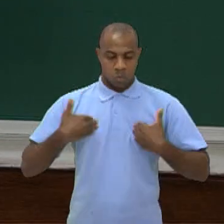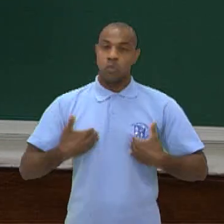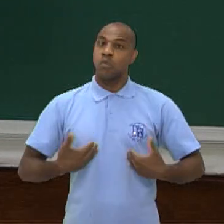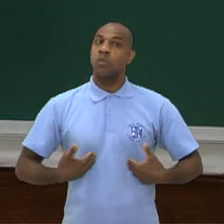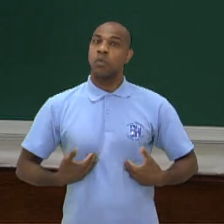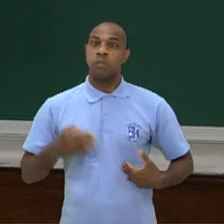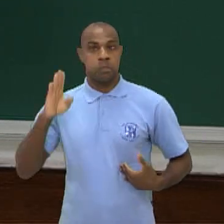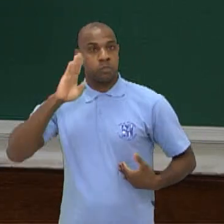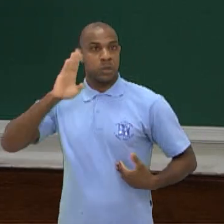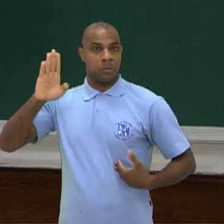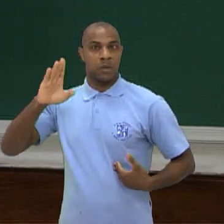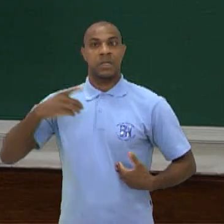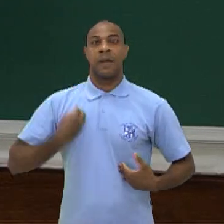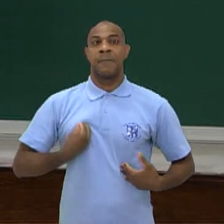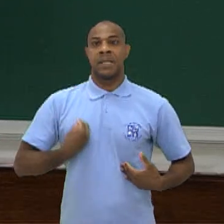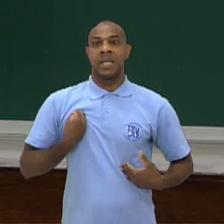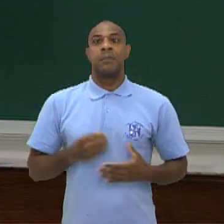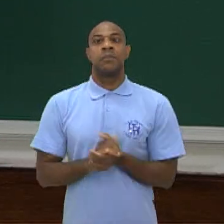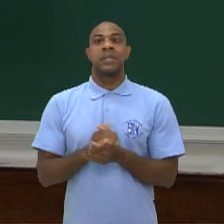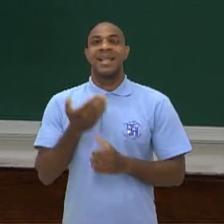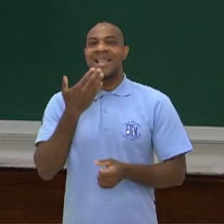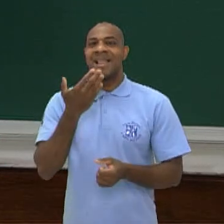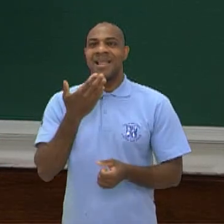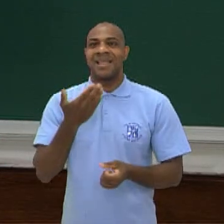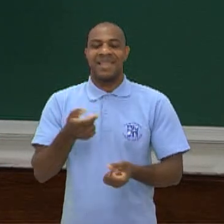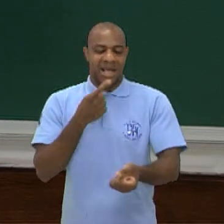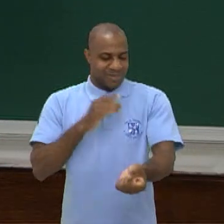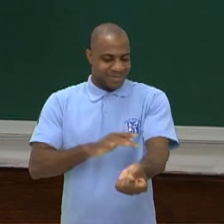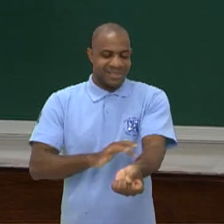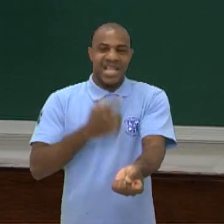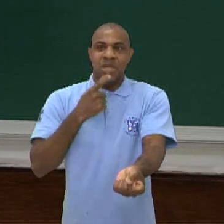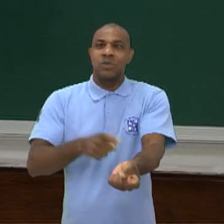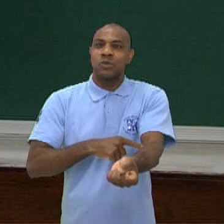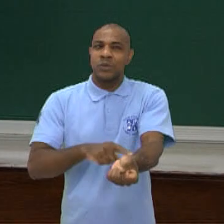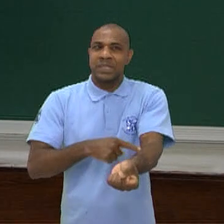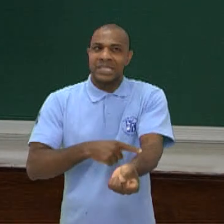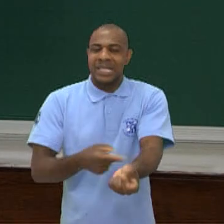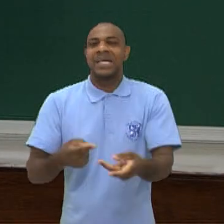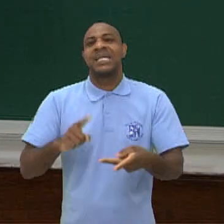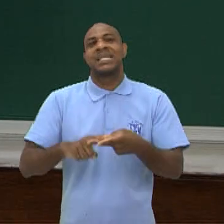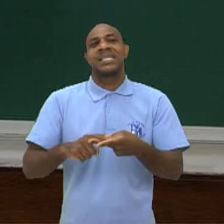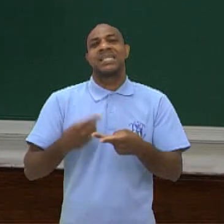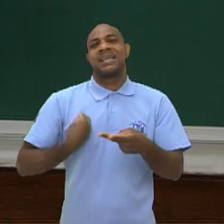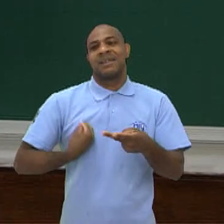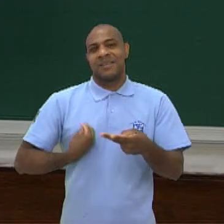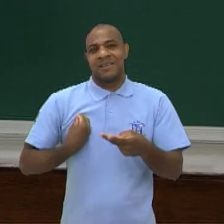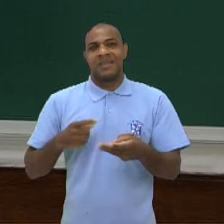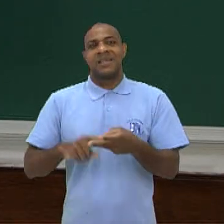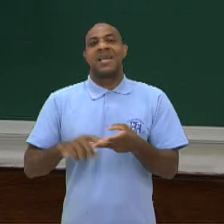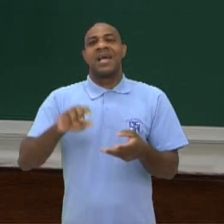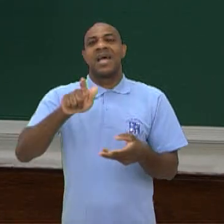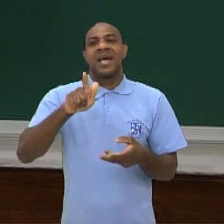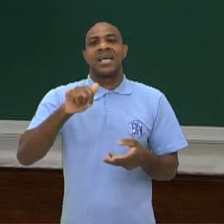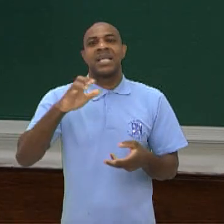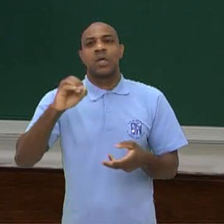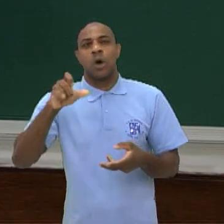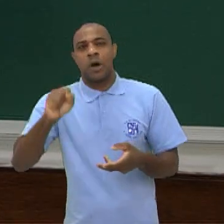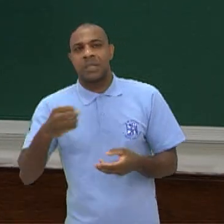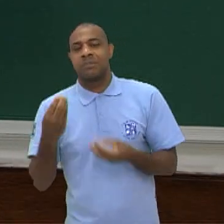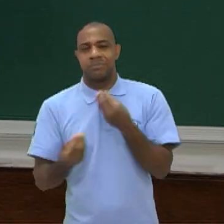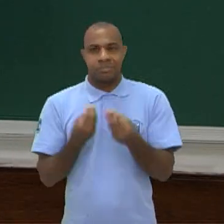vivos. Ele está ali presente na glicose, nas proteínas, nos lipídios, que são moléculas orgânicas, né? Então, é bem importante para os seres